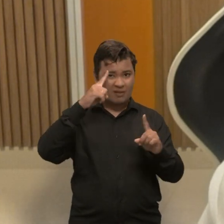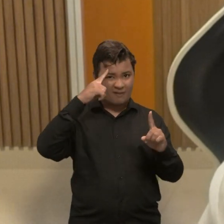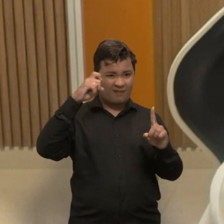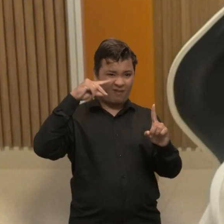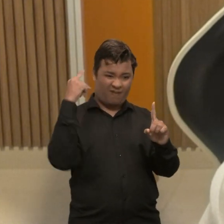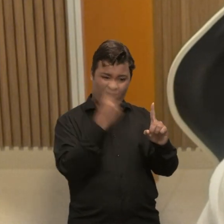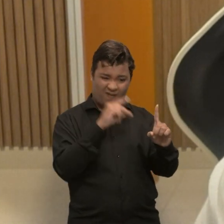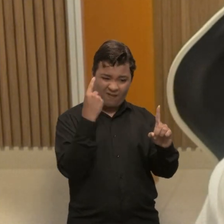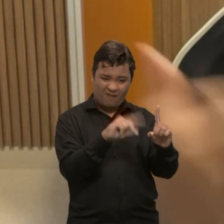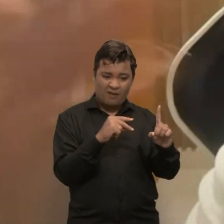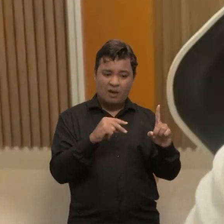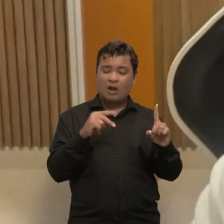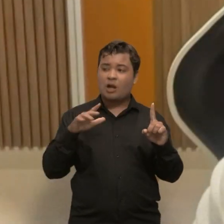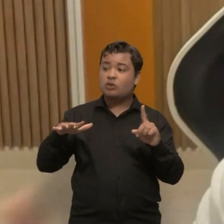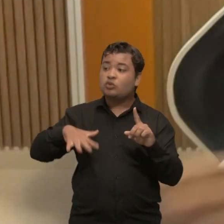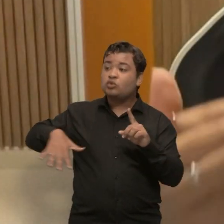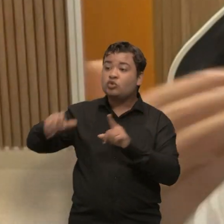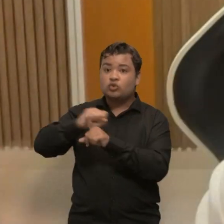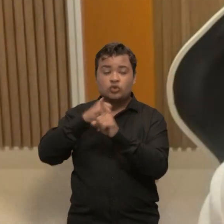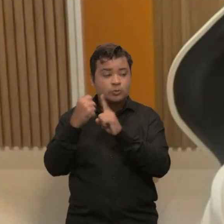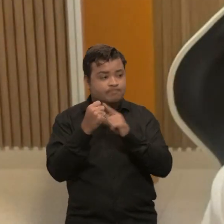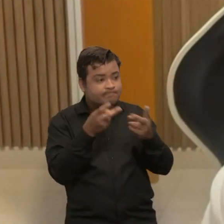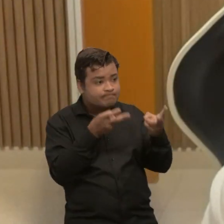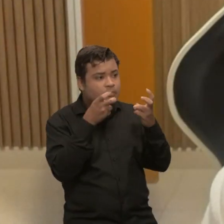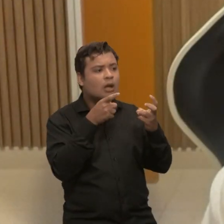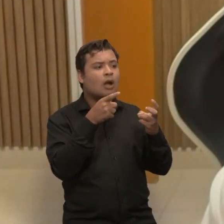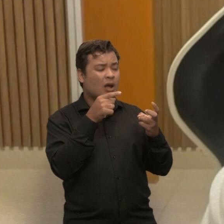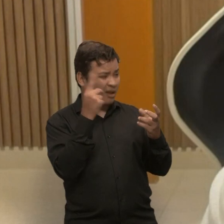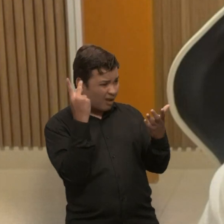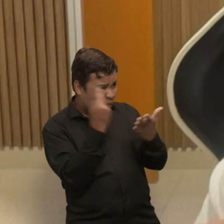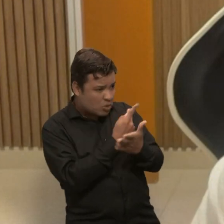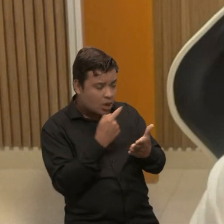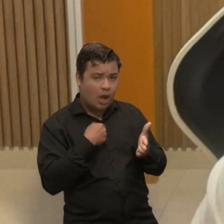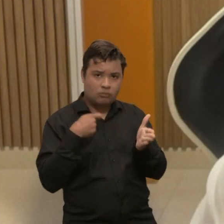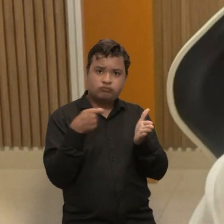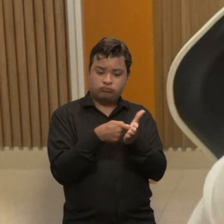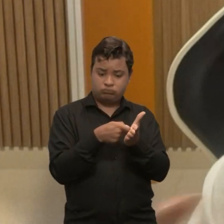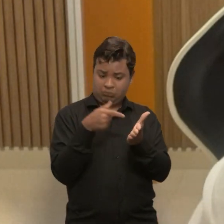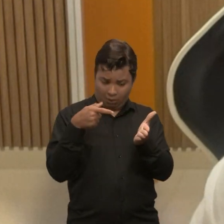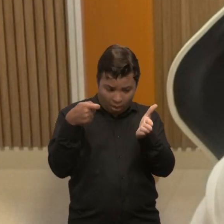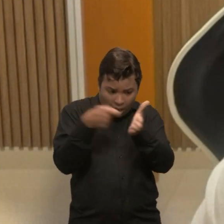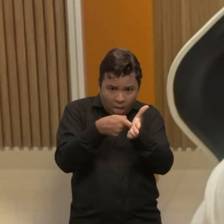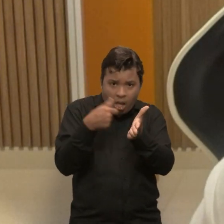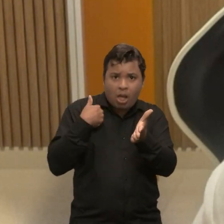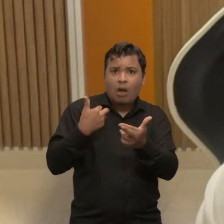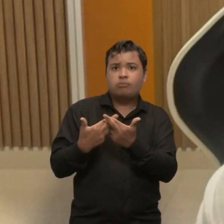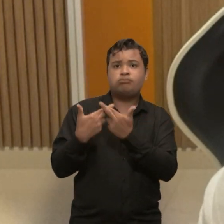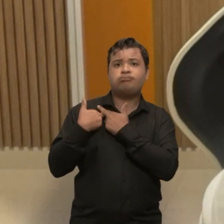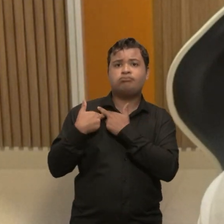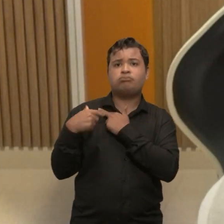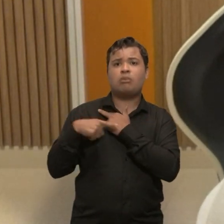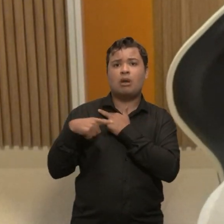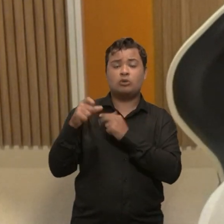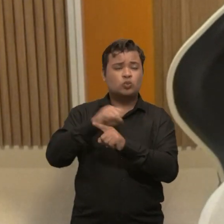da rotina delas. Só o poder público, só a polícia não vai conseguir. Então, essa é uma luta de toda a